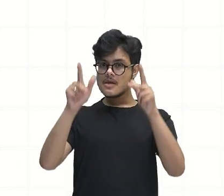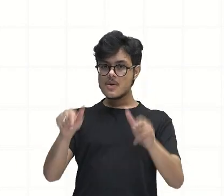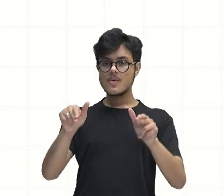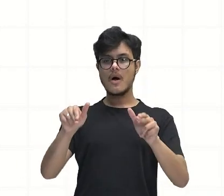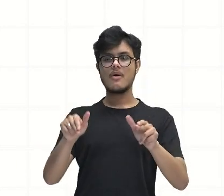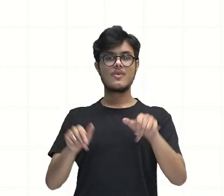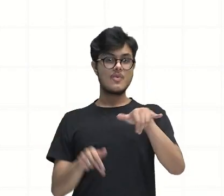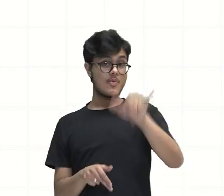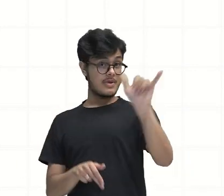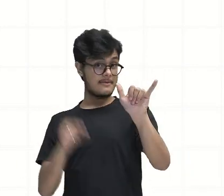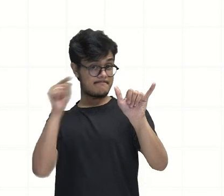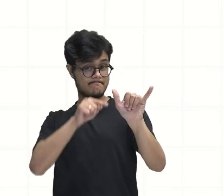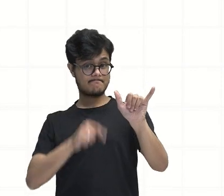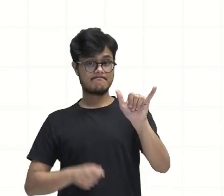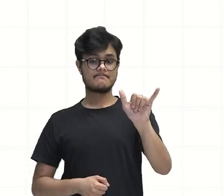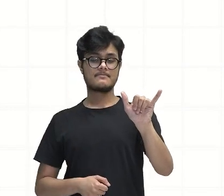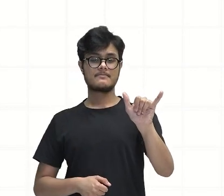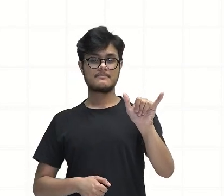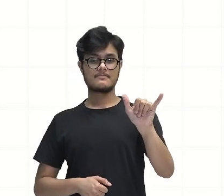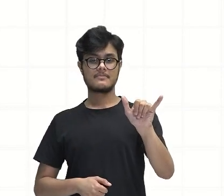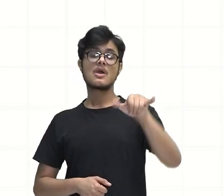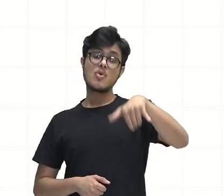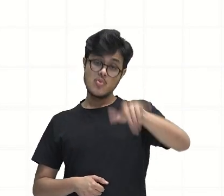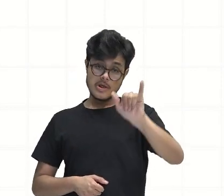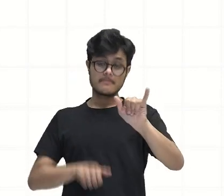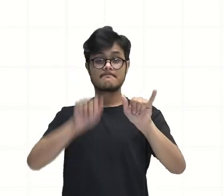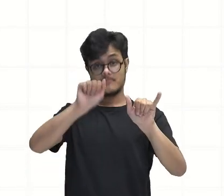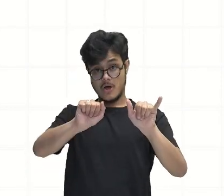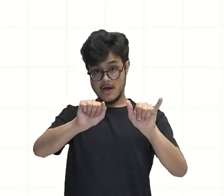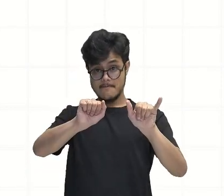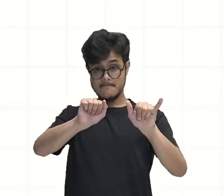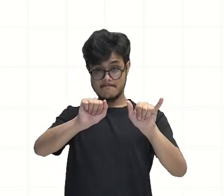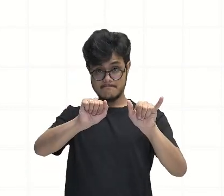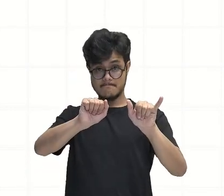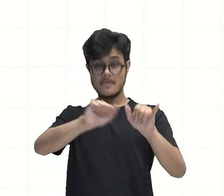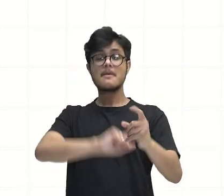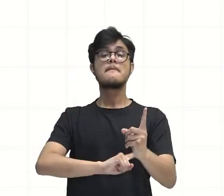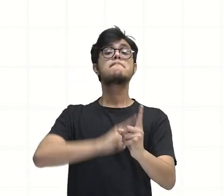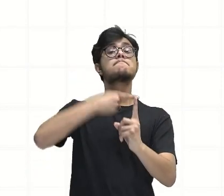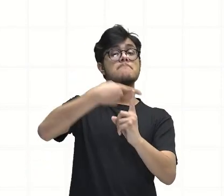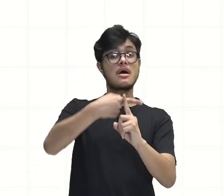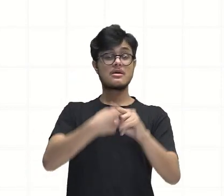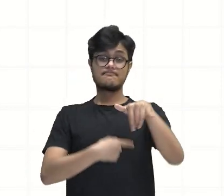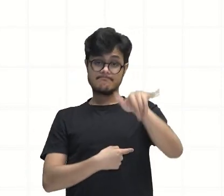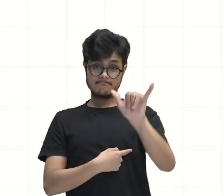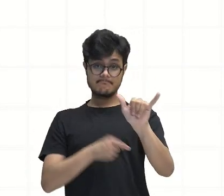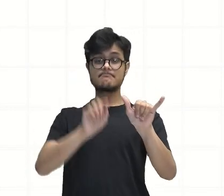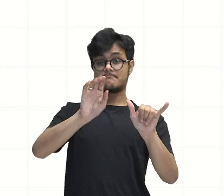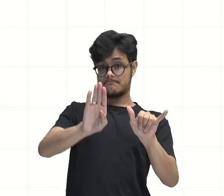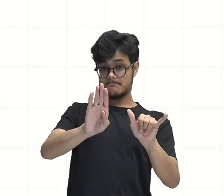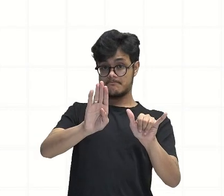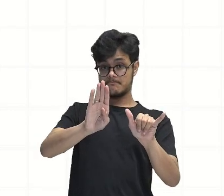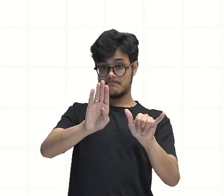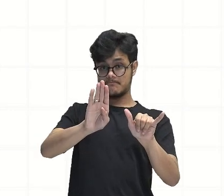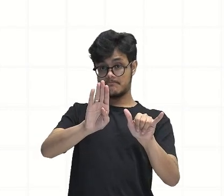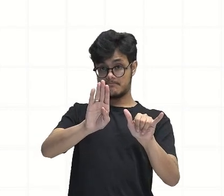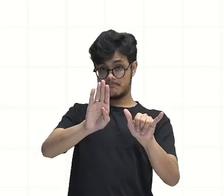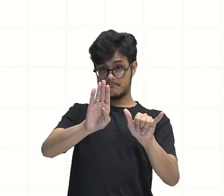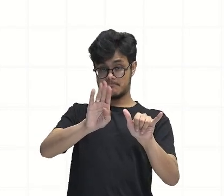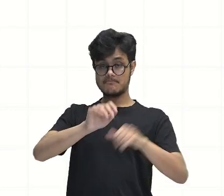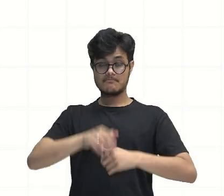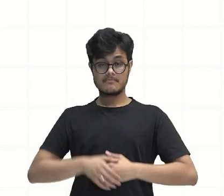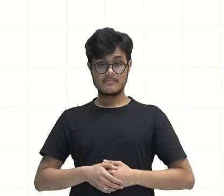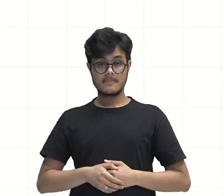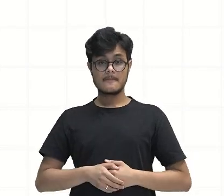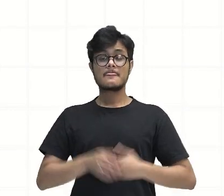vou fazer com o Y. Vou pegar o valor do YA, somar com o valor